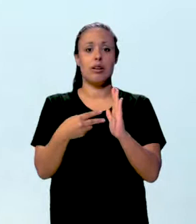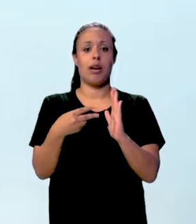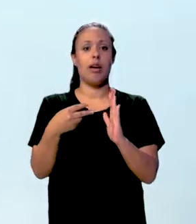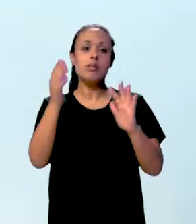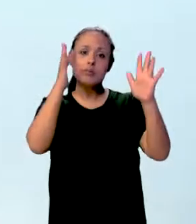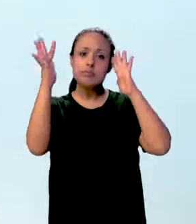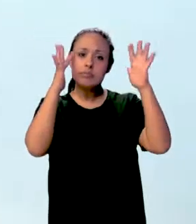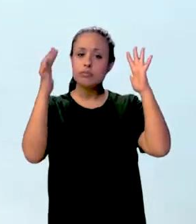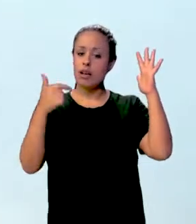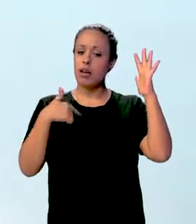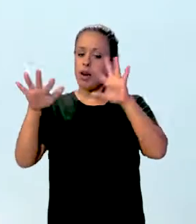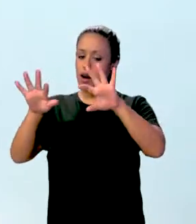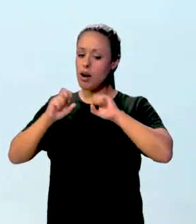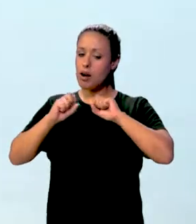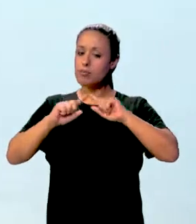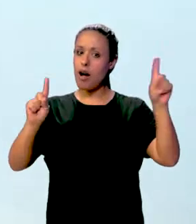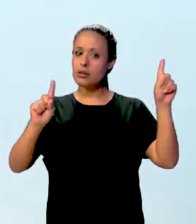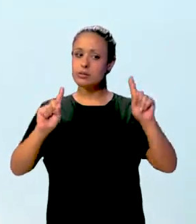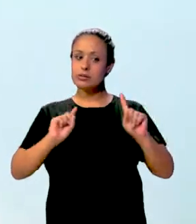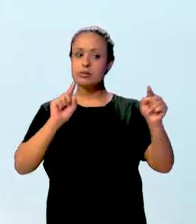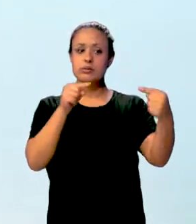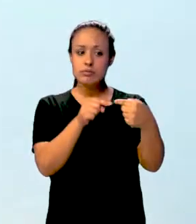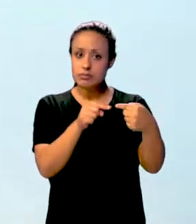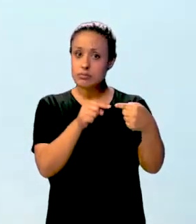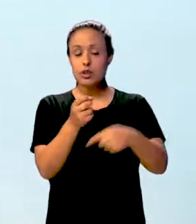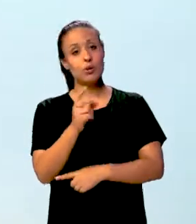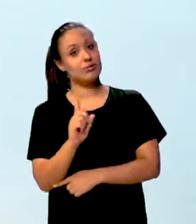certo contexto se aplicam ao nosso, né?